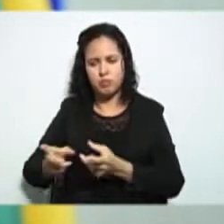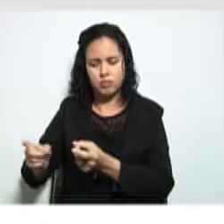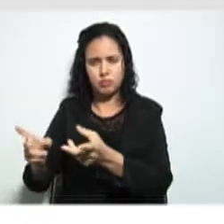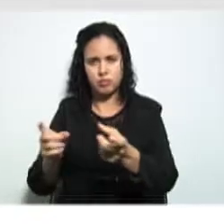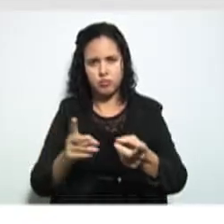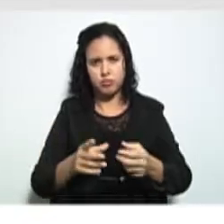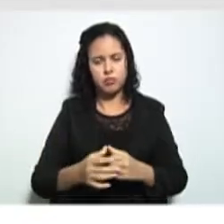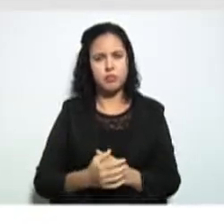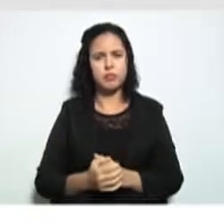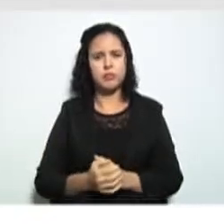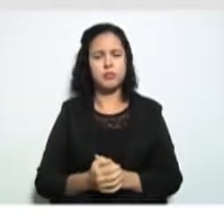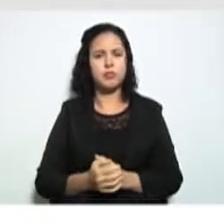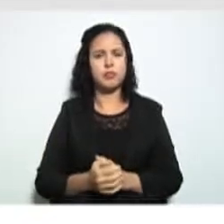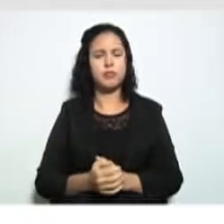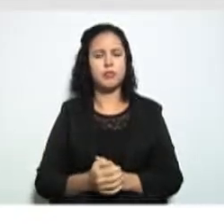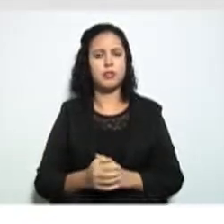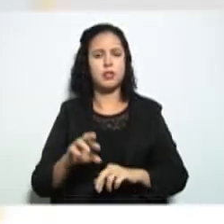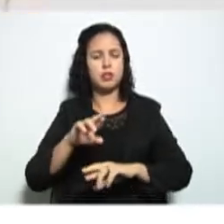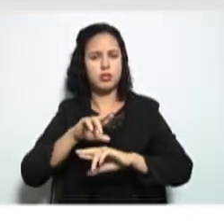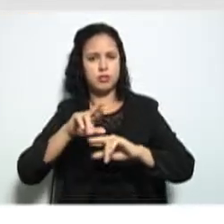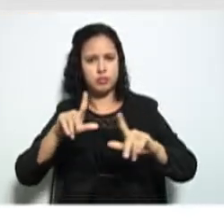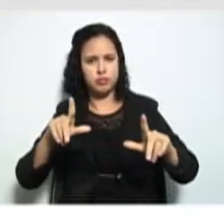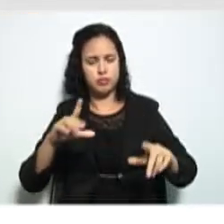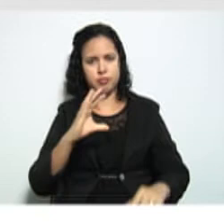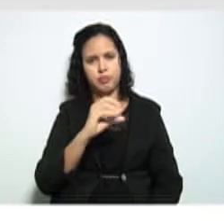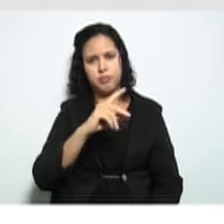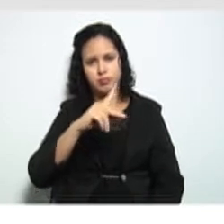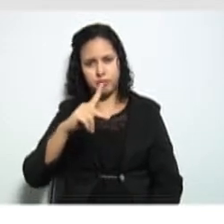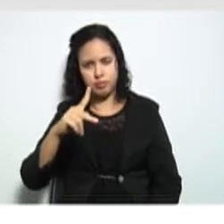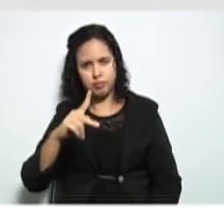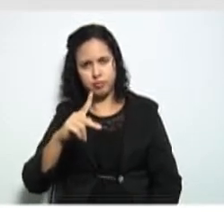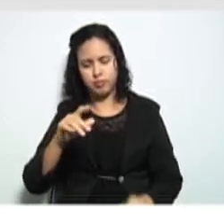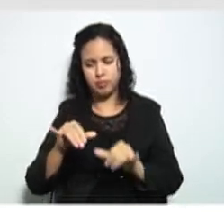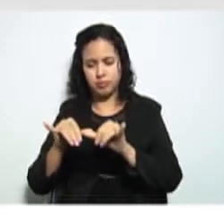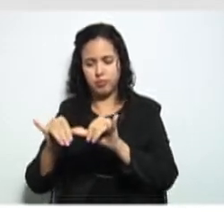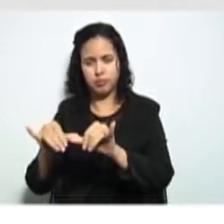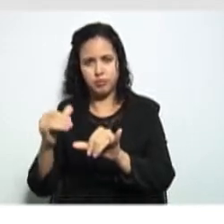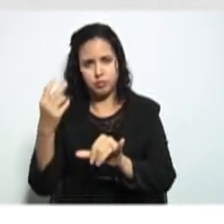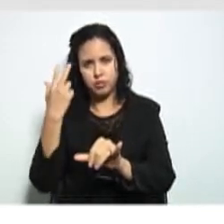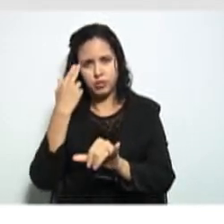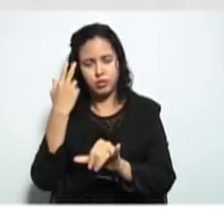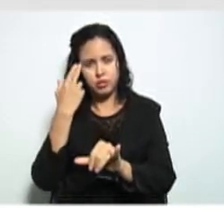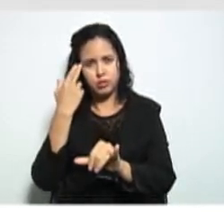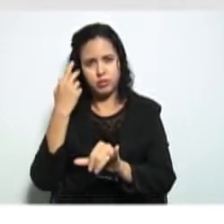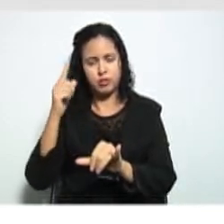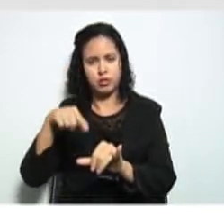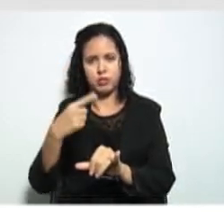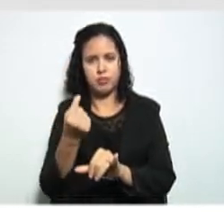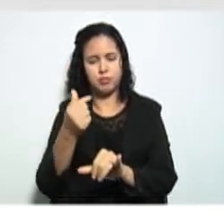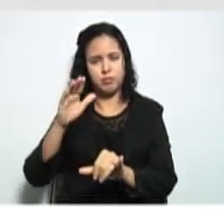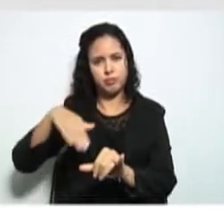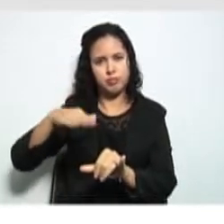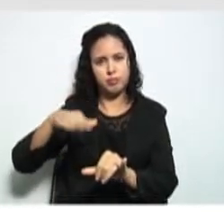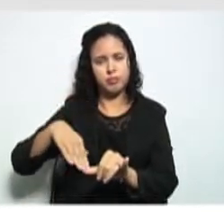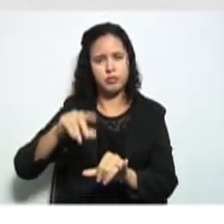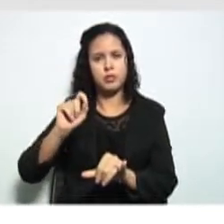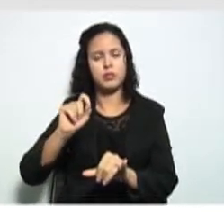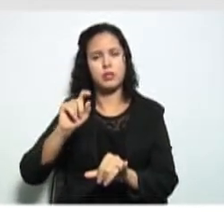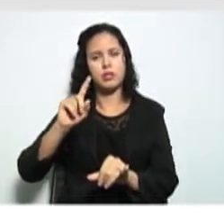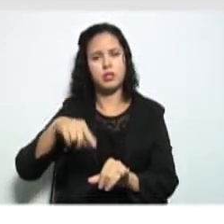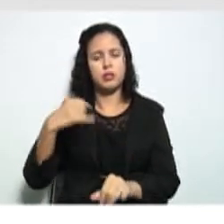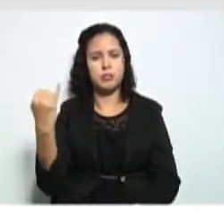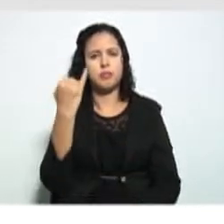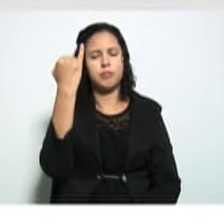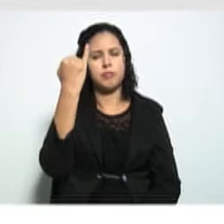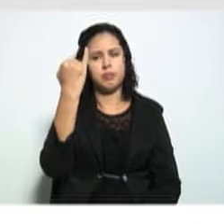compra. A diferença entre uma cooperativa e um supermercado comum, além dos preços mais competitivos, está na importância